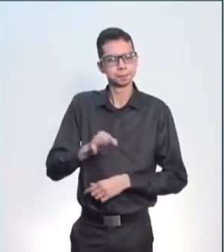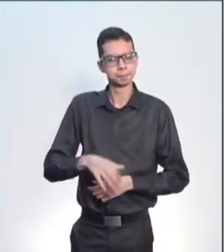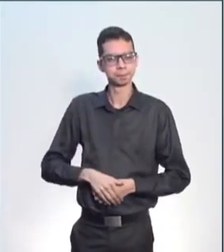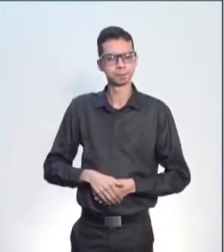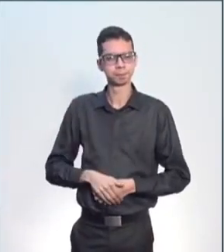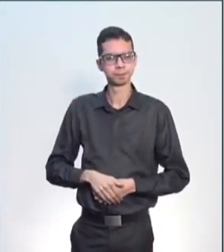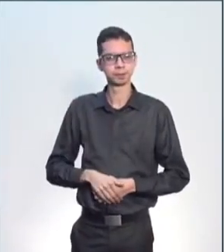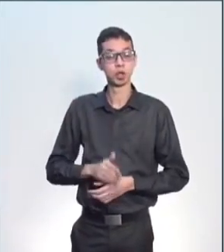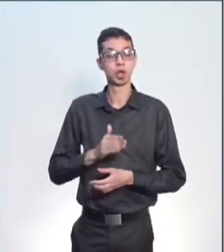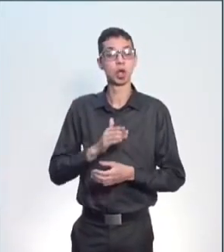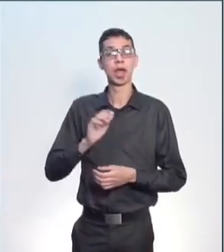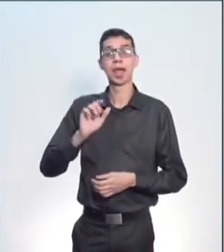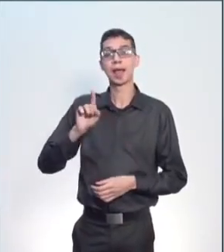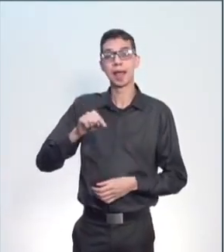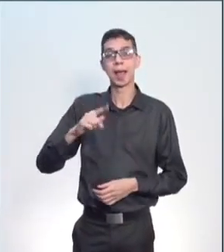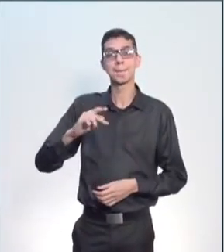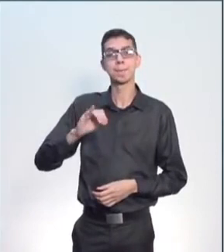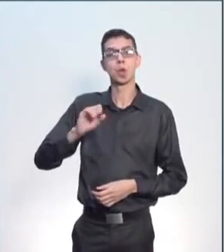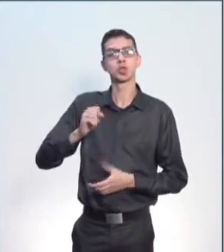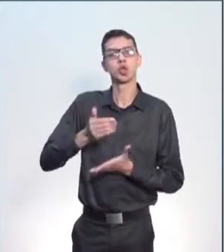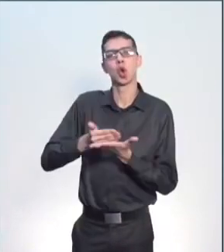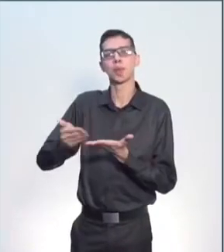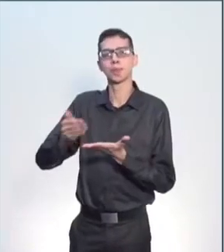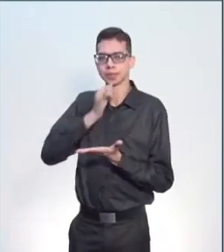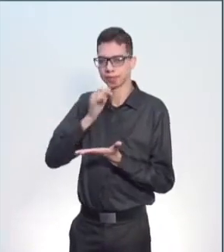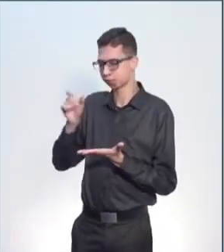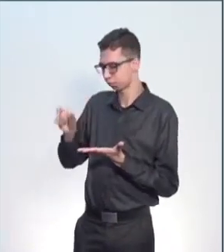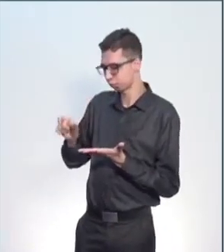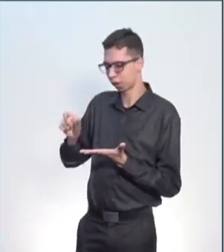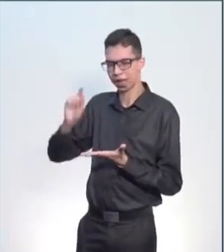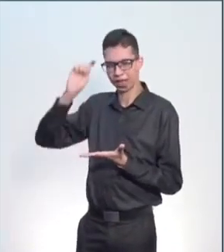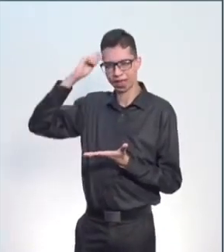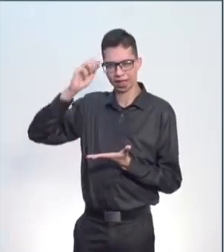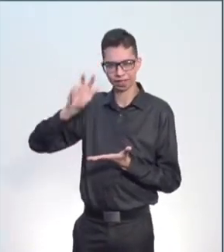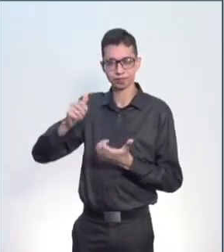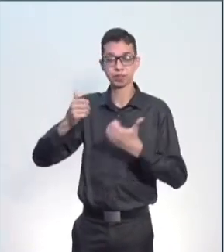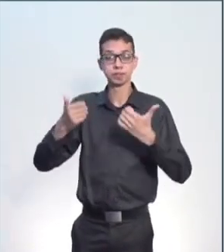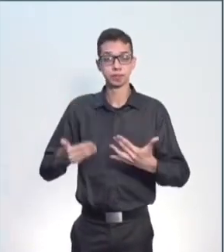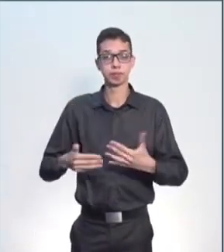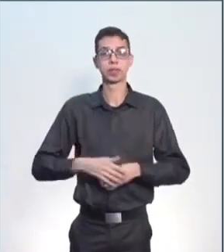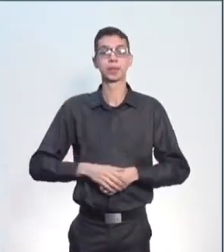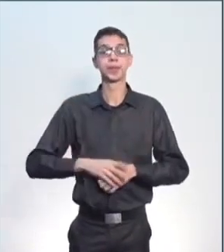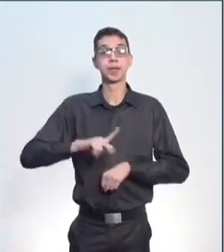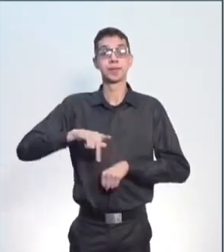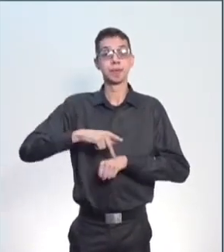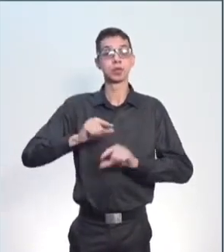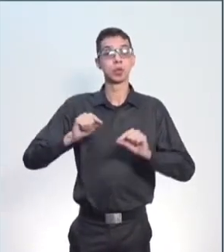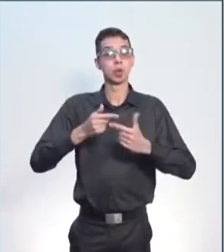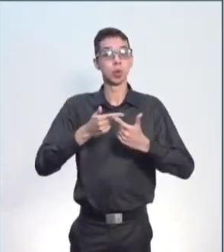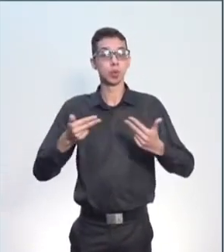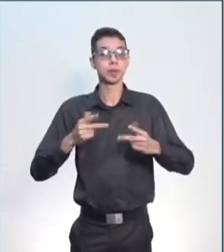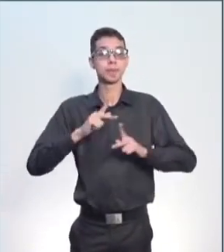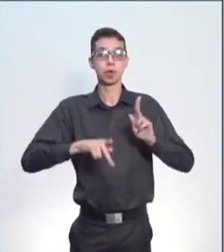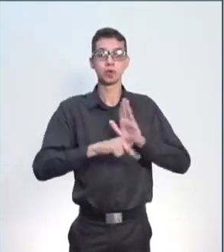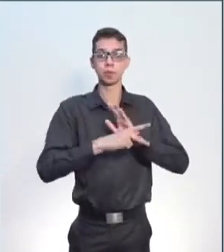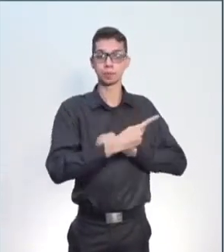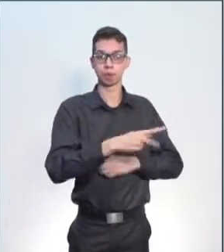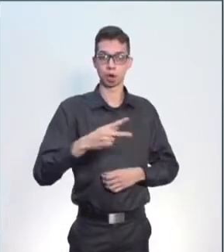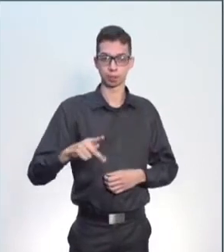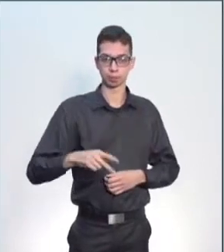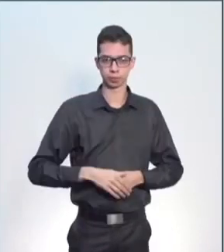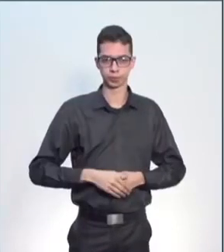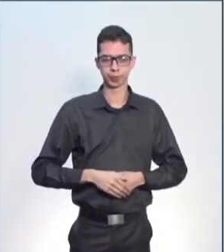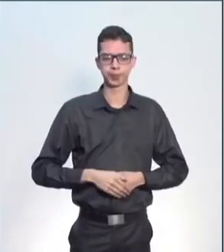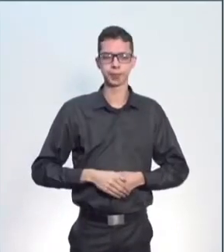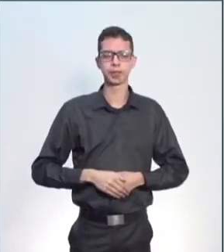considerando tal. Não todos os homens, de qualquer modo, congregados, mas a reunião que tem seu fundamento